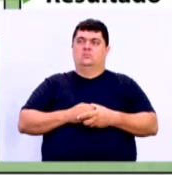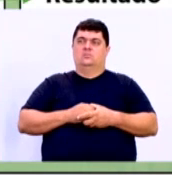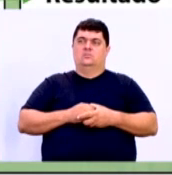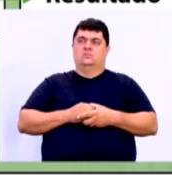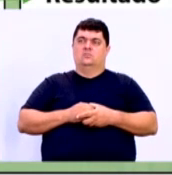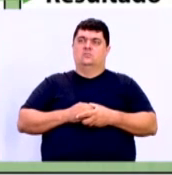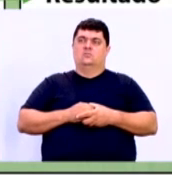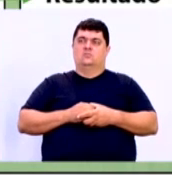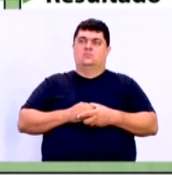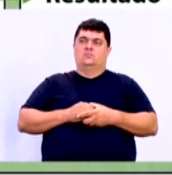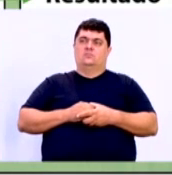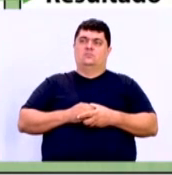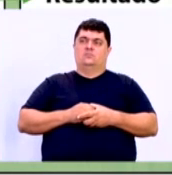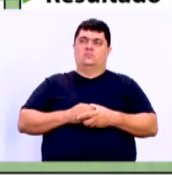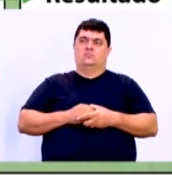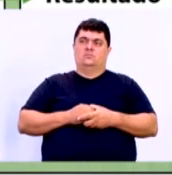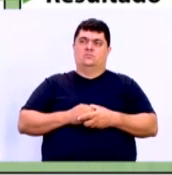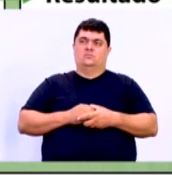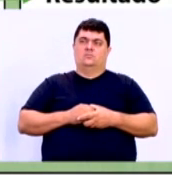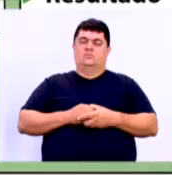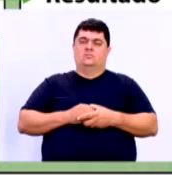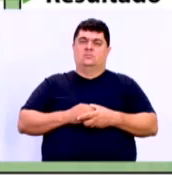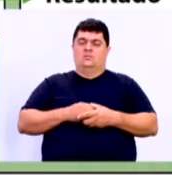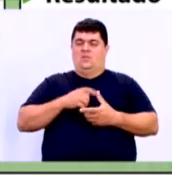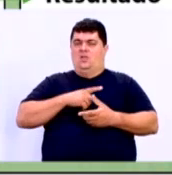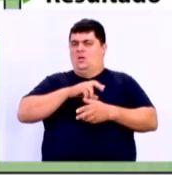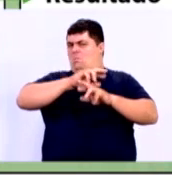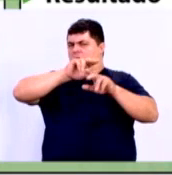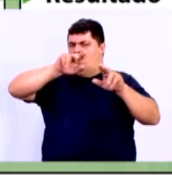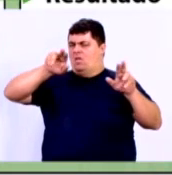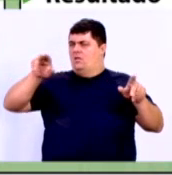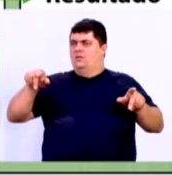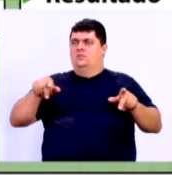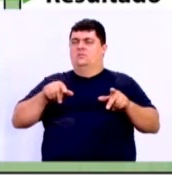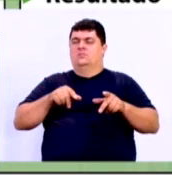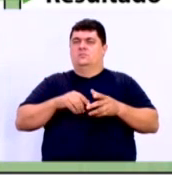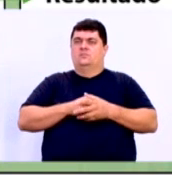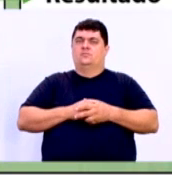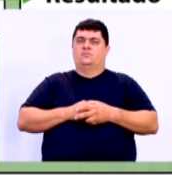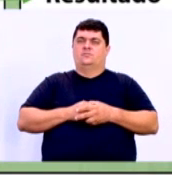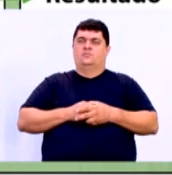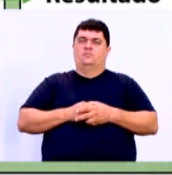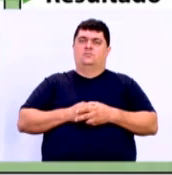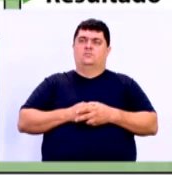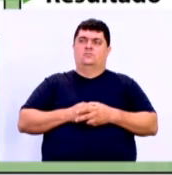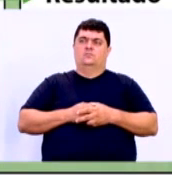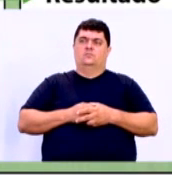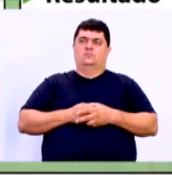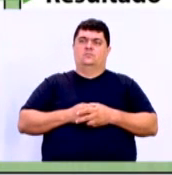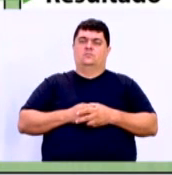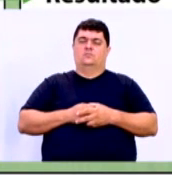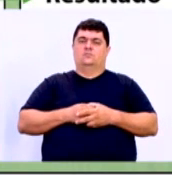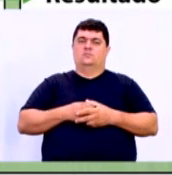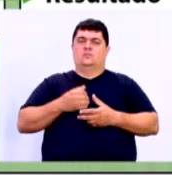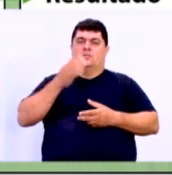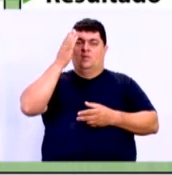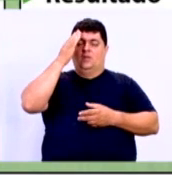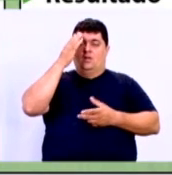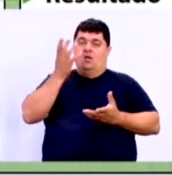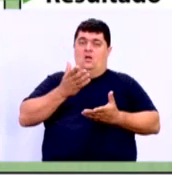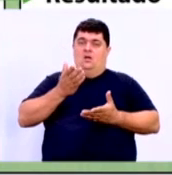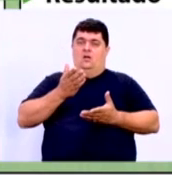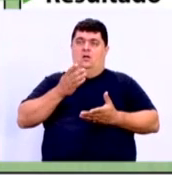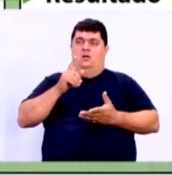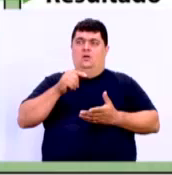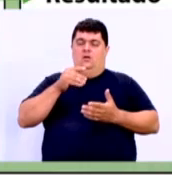vocês. Método de rateio. Existem vários métodos, certo? Que veremos mais futuramente. Mas o que eu quero que vocês entendam agora é isso.